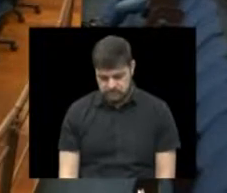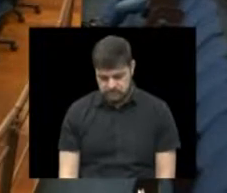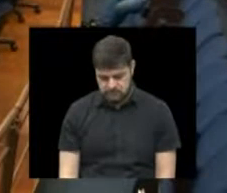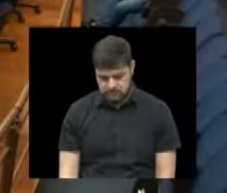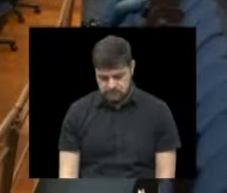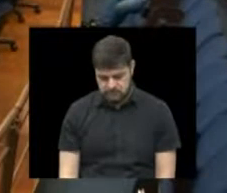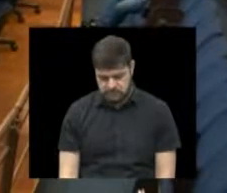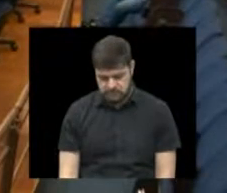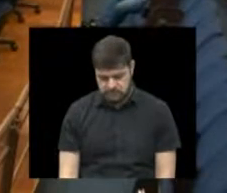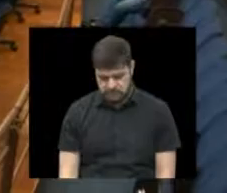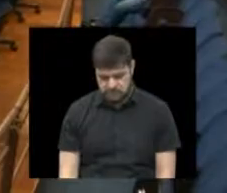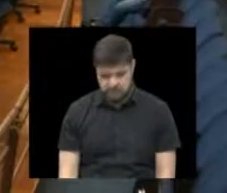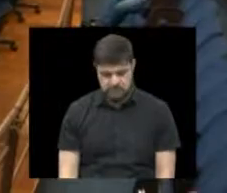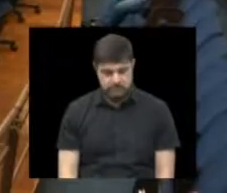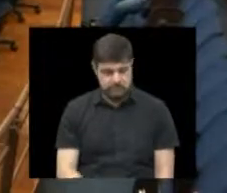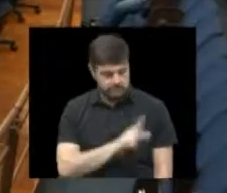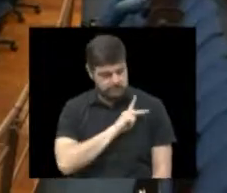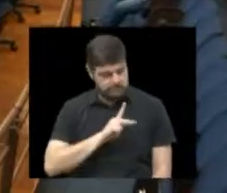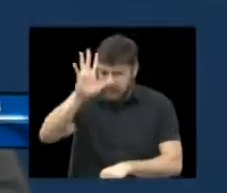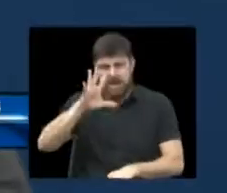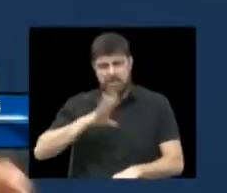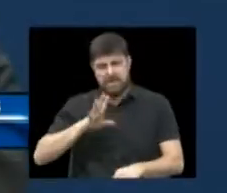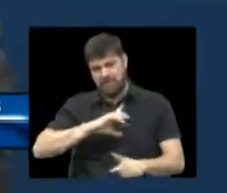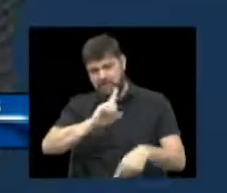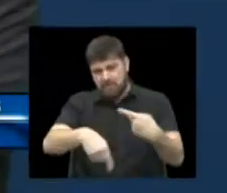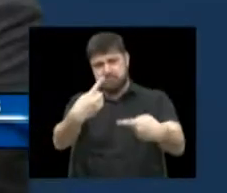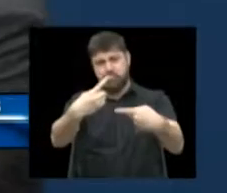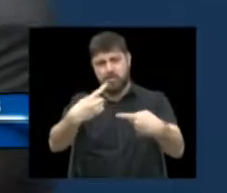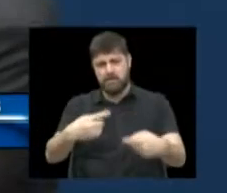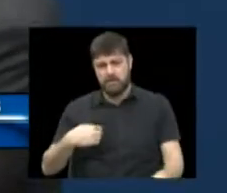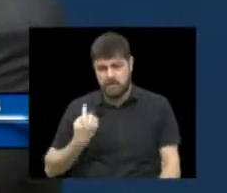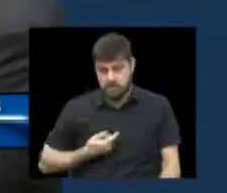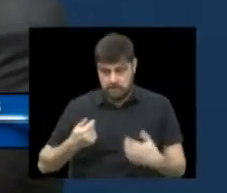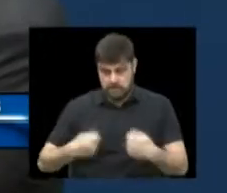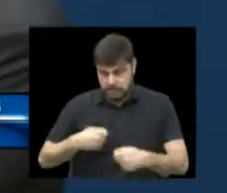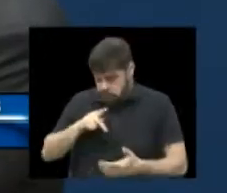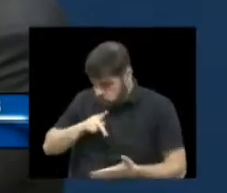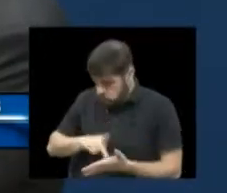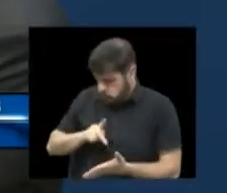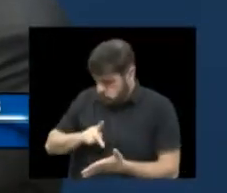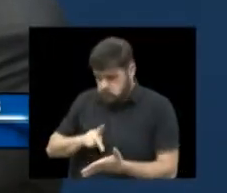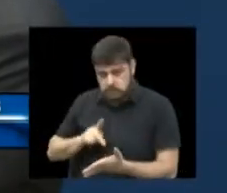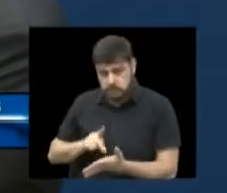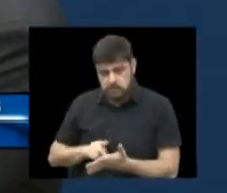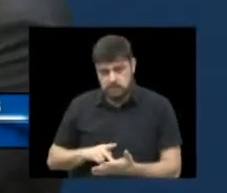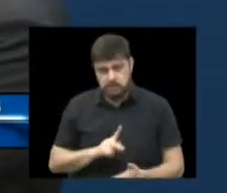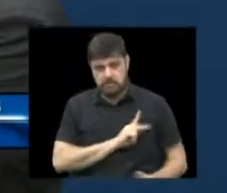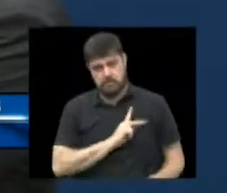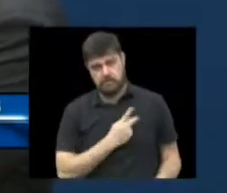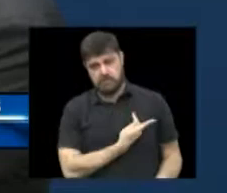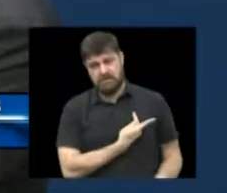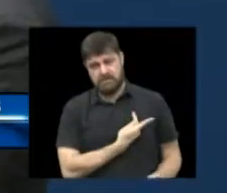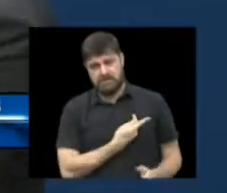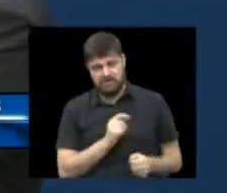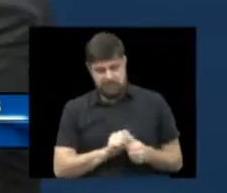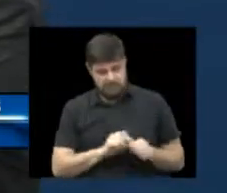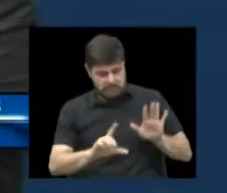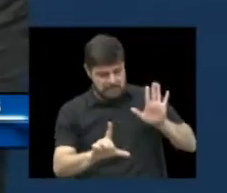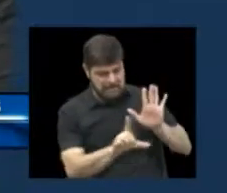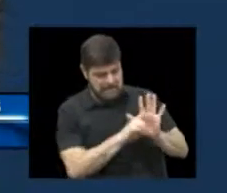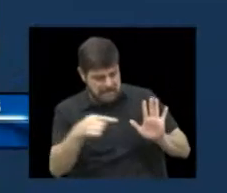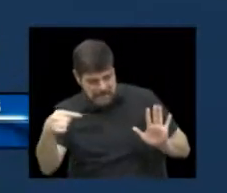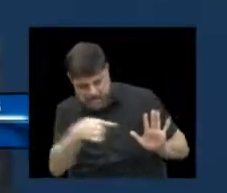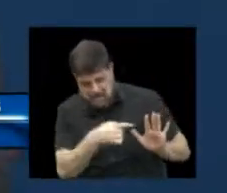realidade do município e devem ser revisadas. Nós precisamos, de fato, vereador Paulo Haddad, fazer com que essas leis